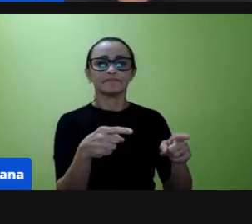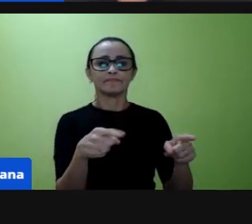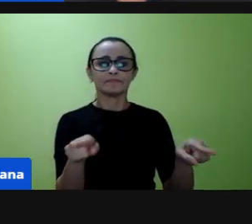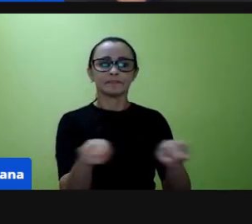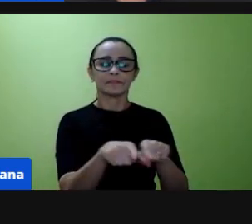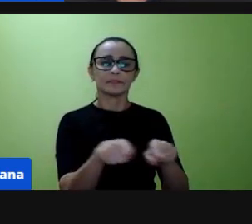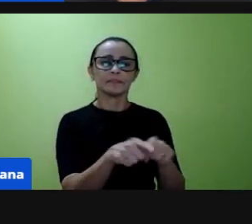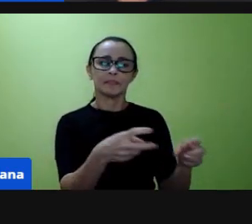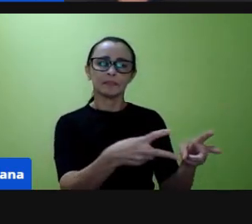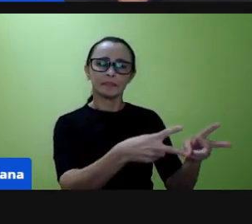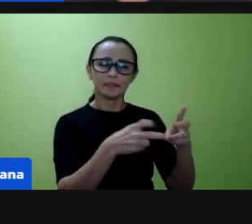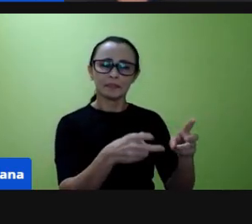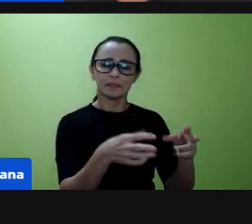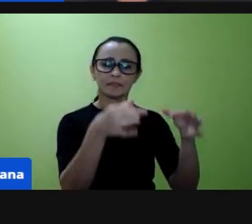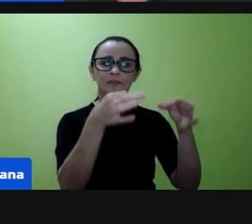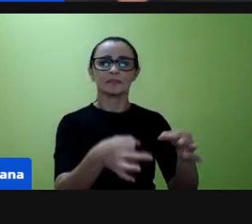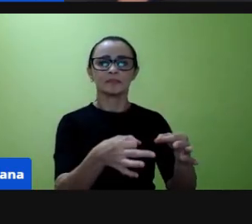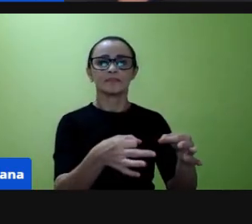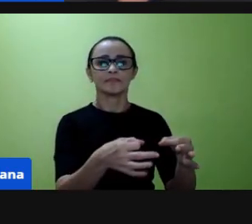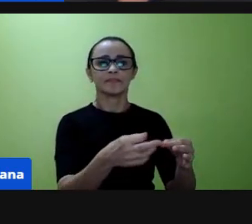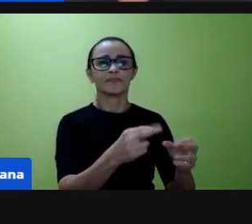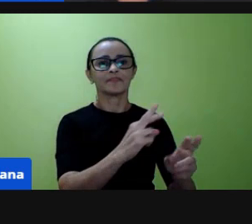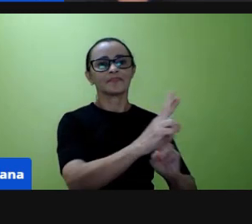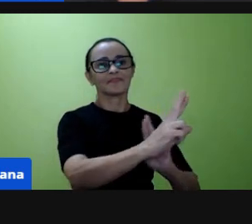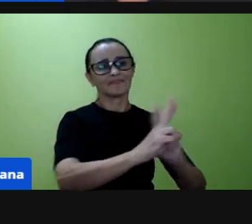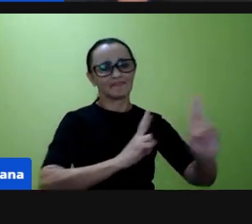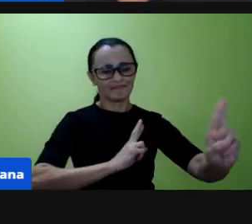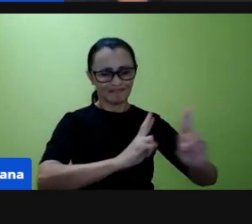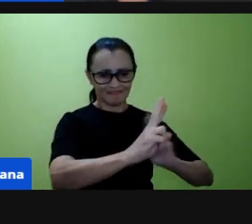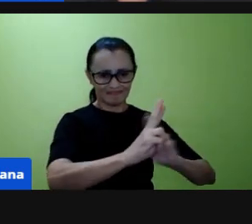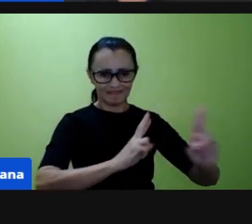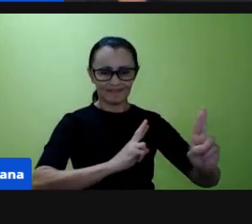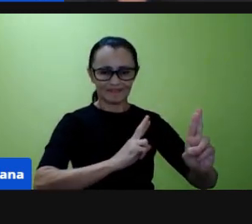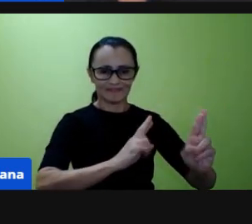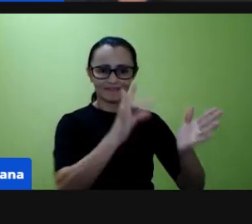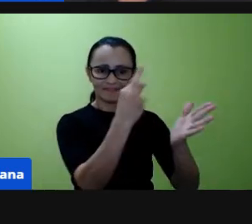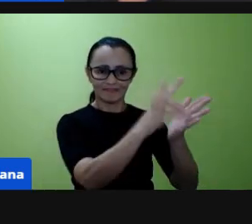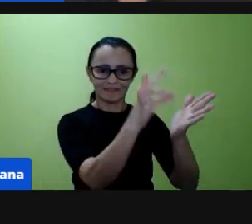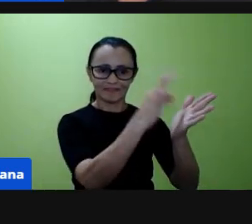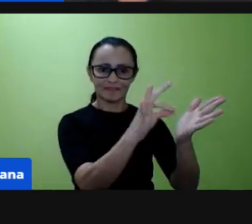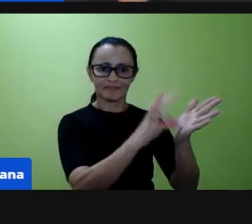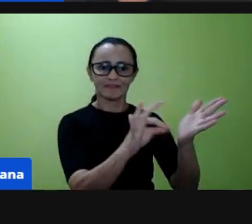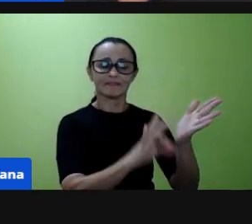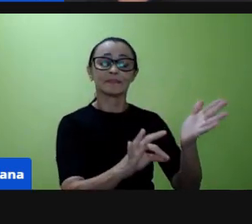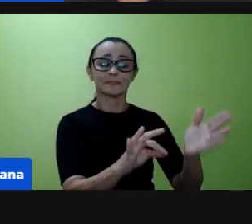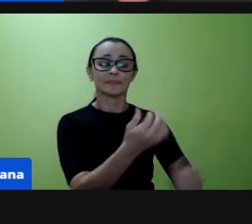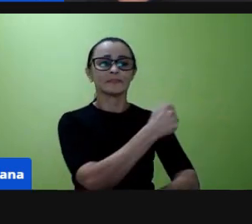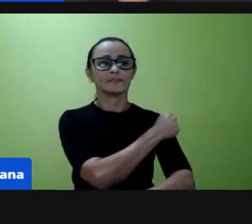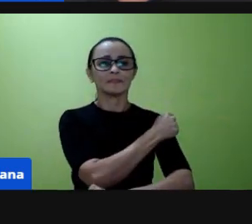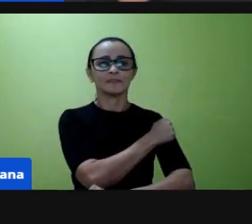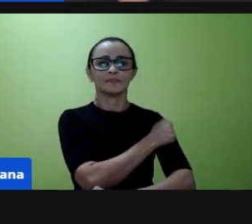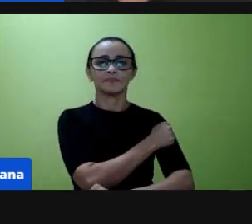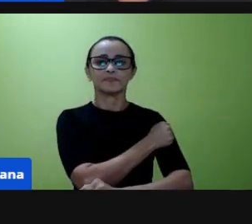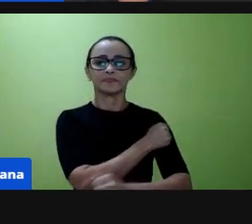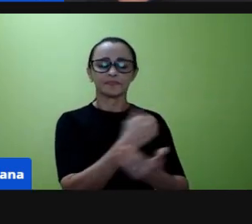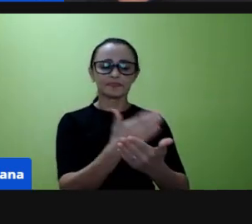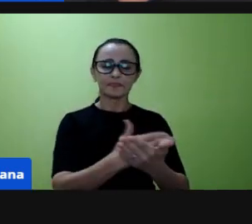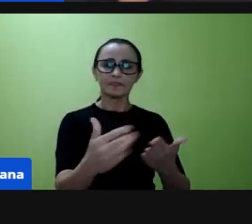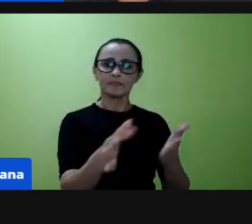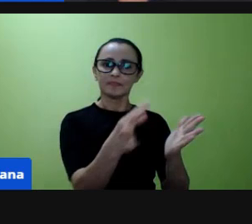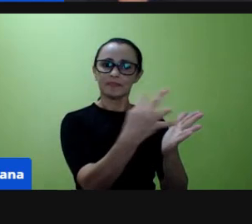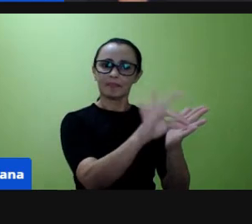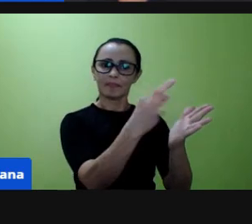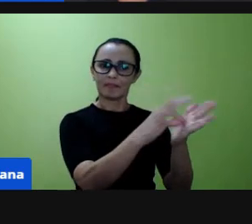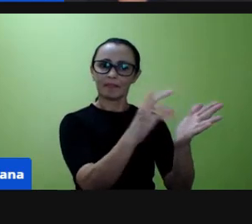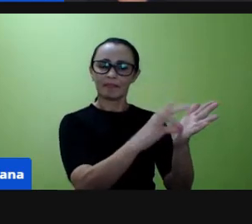muito certo era o retorno corrigido para o aluno, né? Nós começamos a corrigir, e nessa